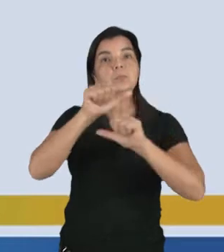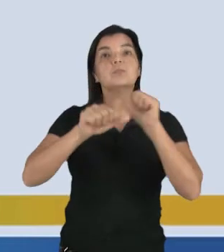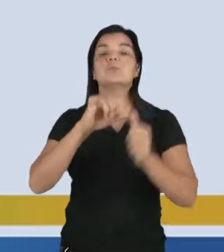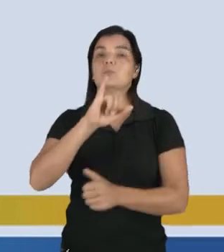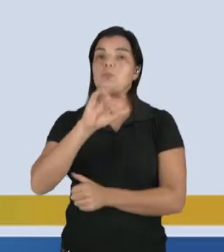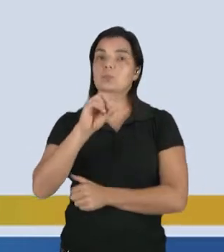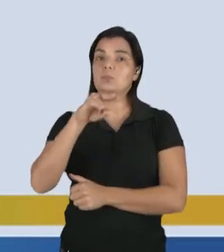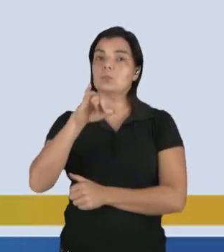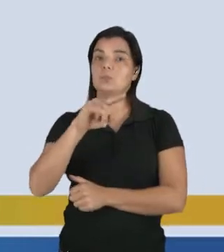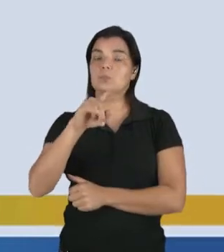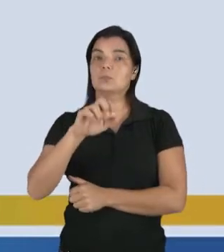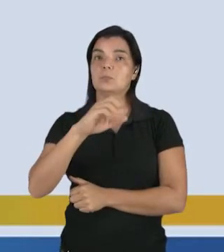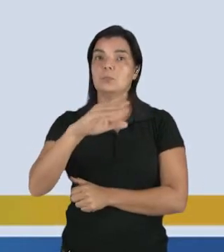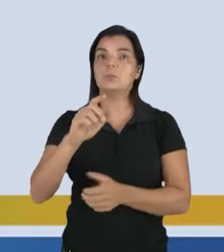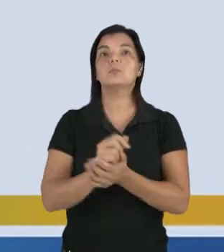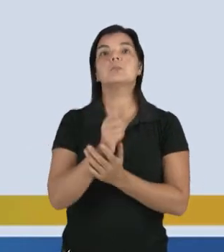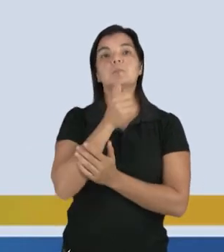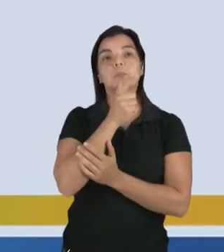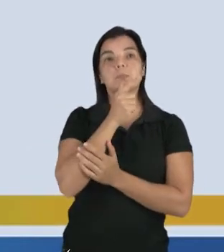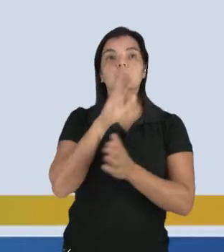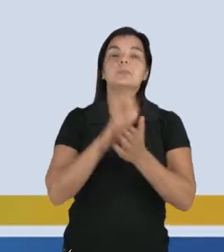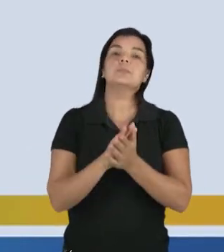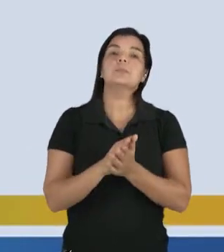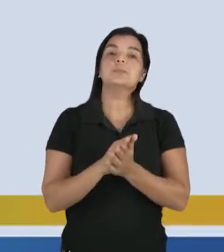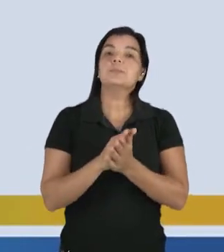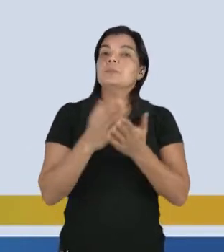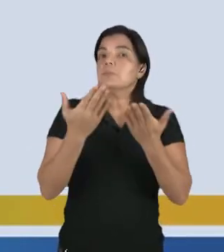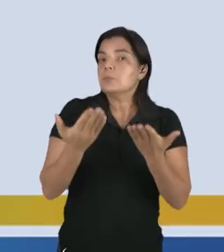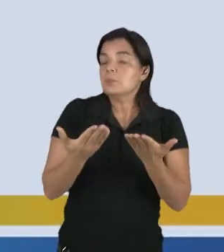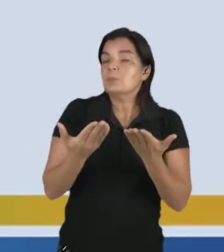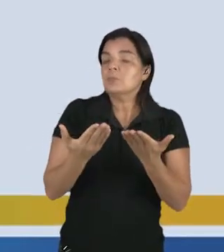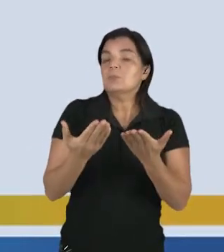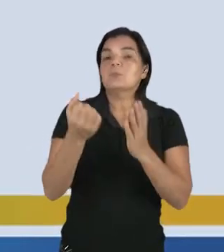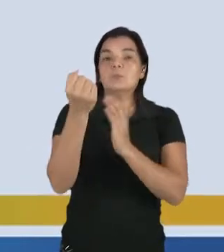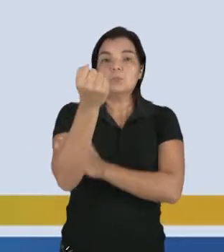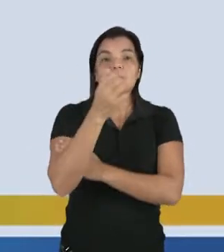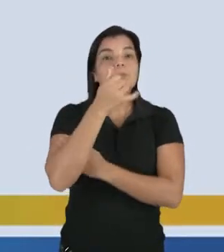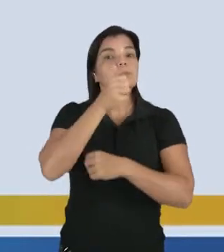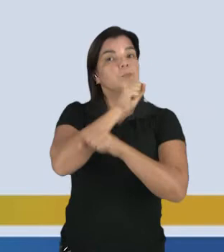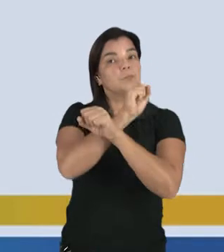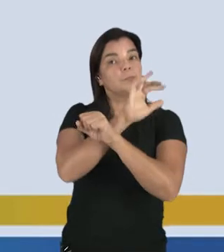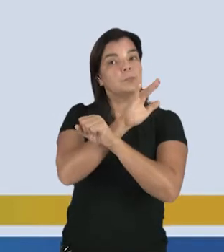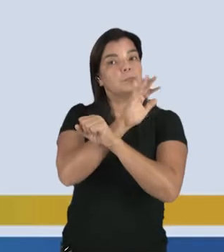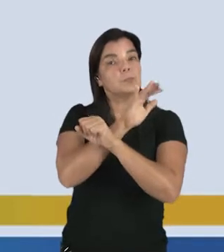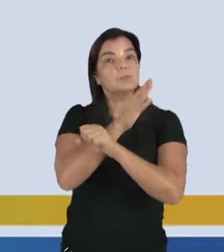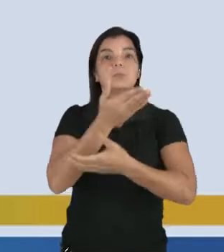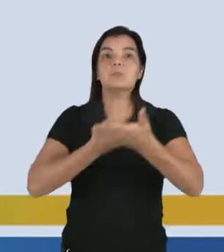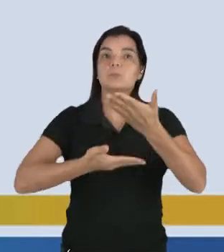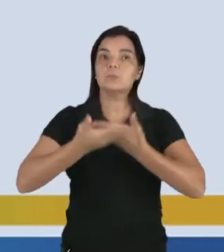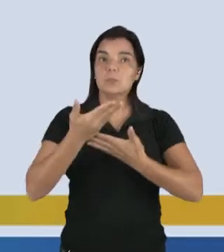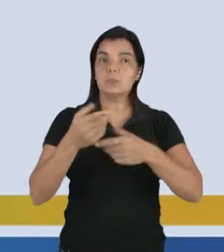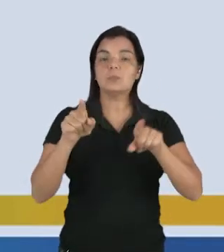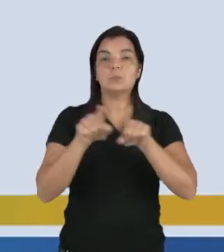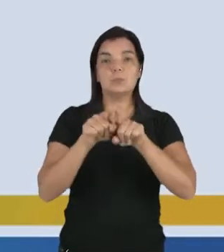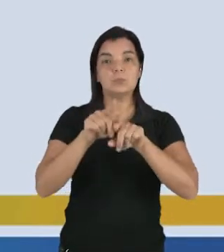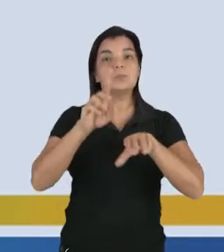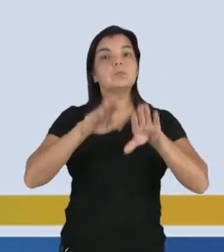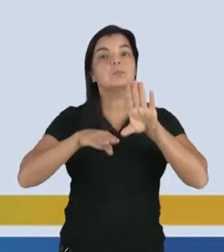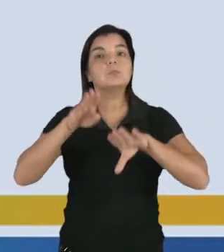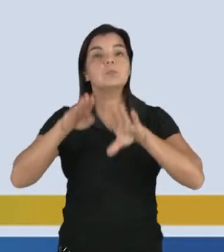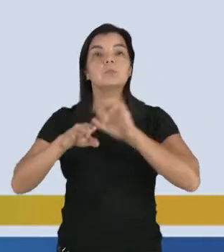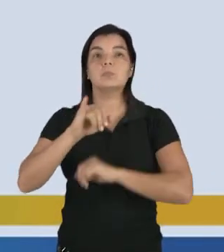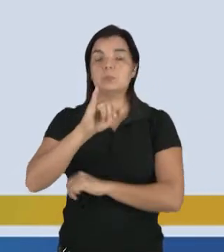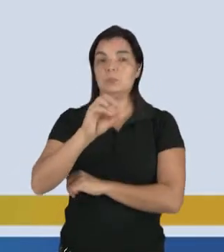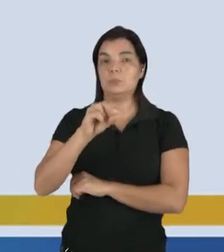sofre ionização. Então, a força de um ácido está relacionada ao seu grau de